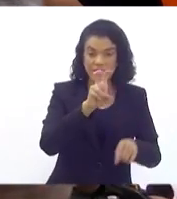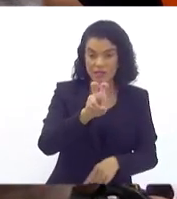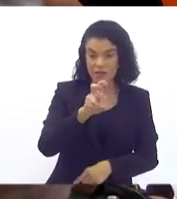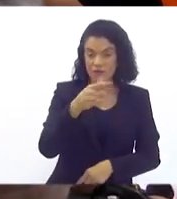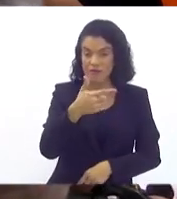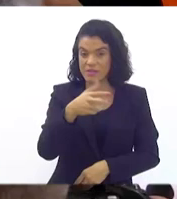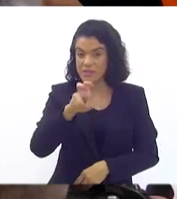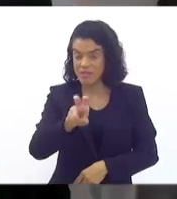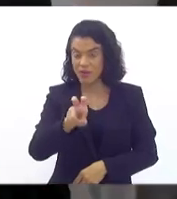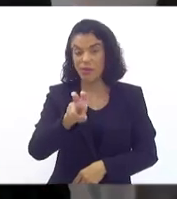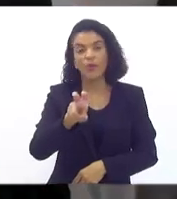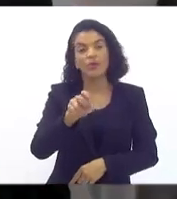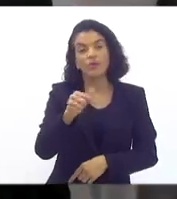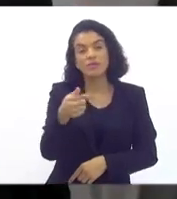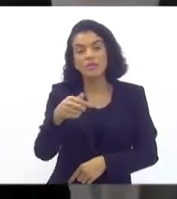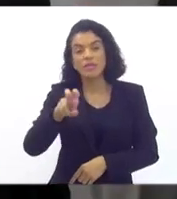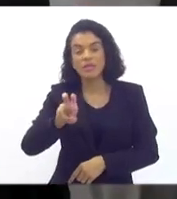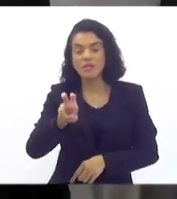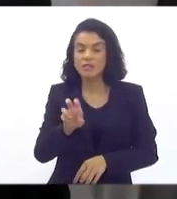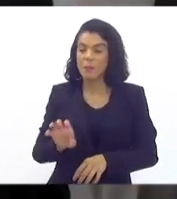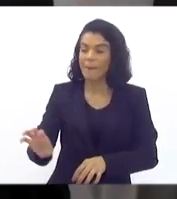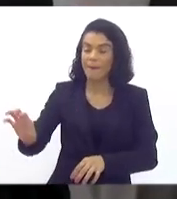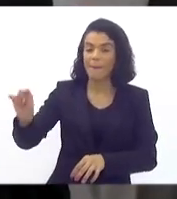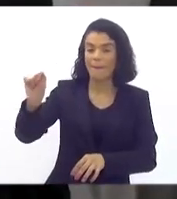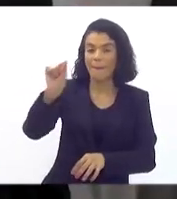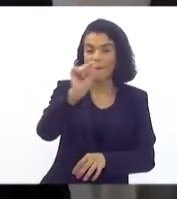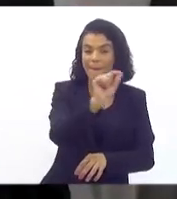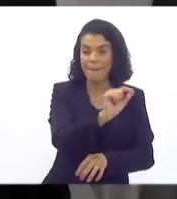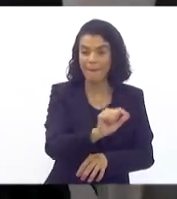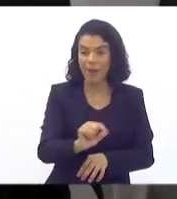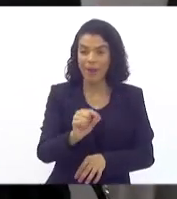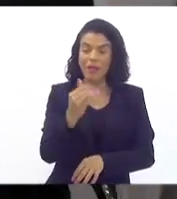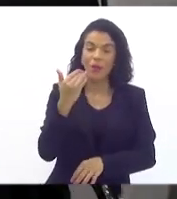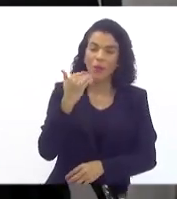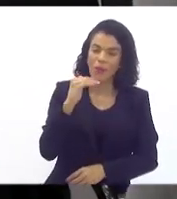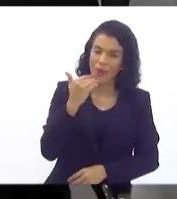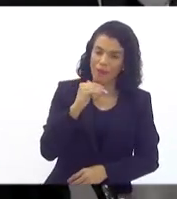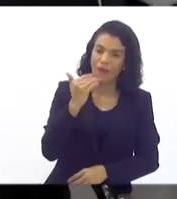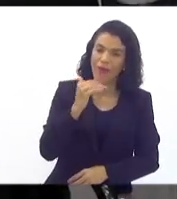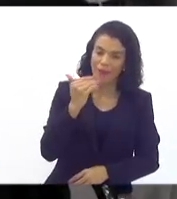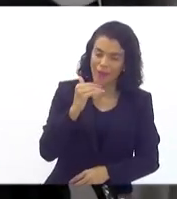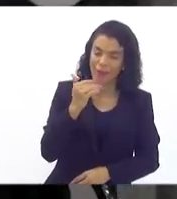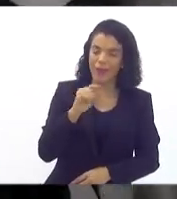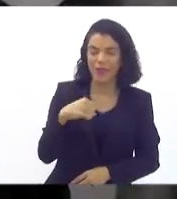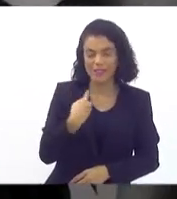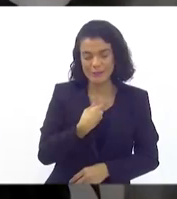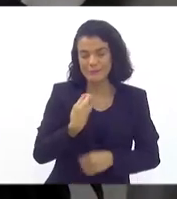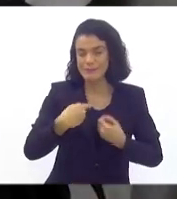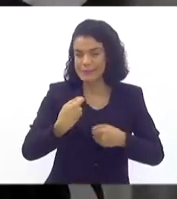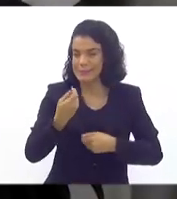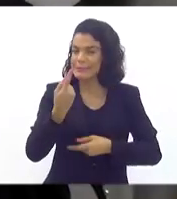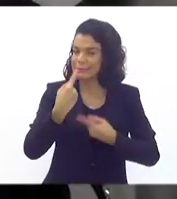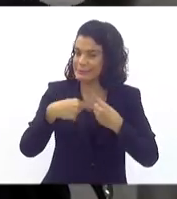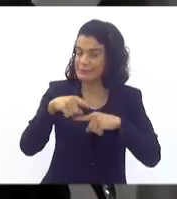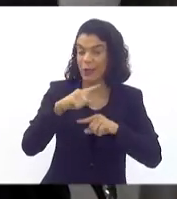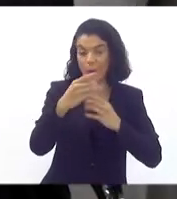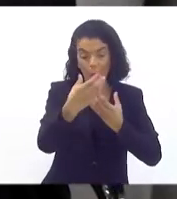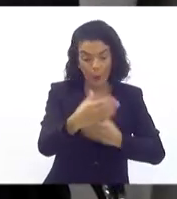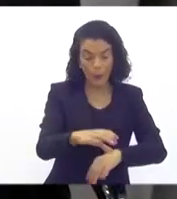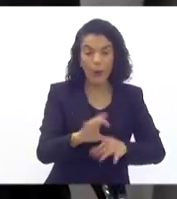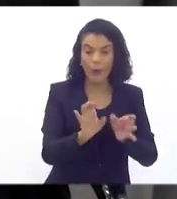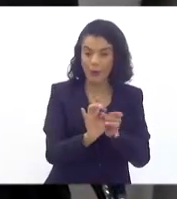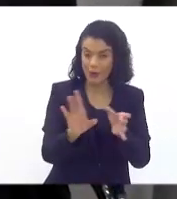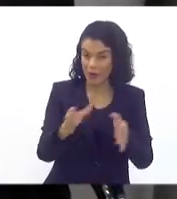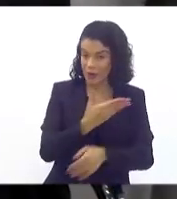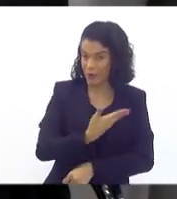outros 75 distribuído pela tua estrutura da agência Então esse é um defeito de fabricação que a gente precisa corrigir o concurso autorizado pelo